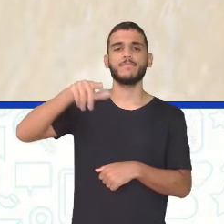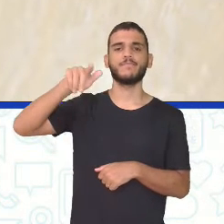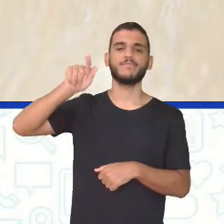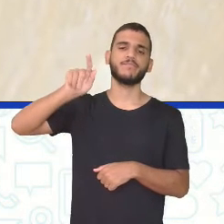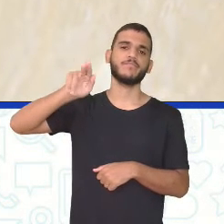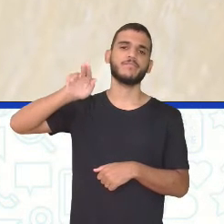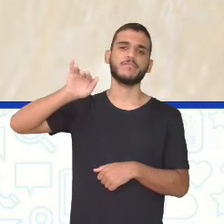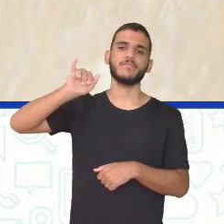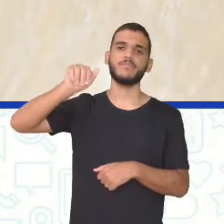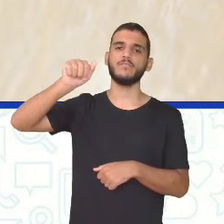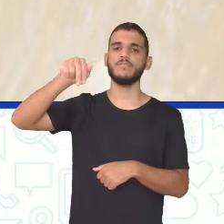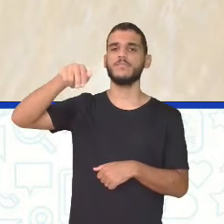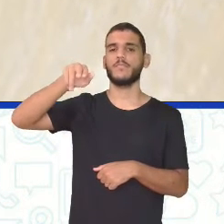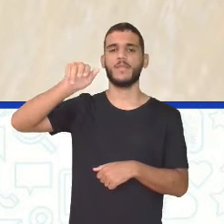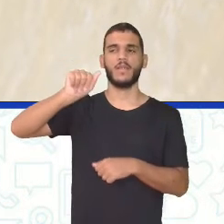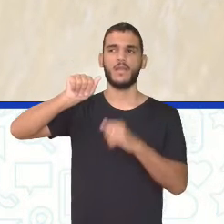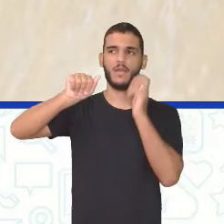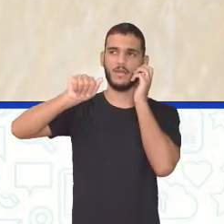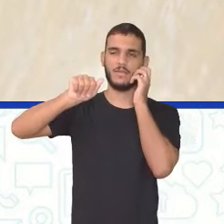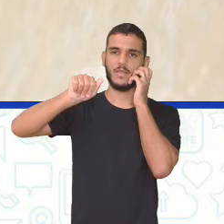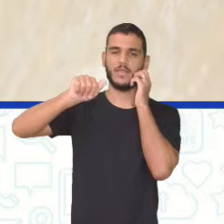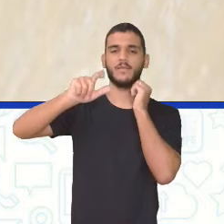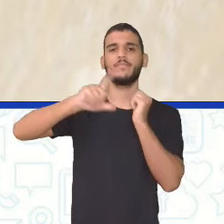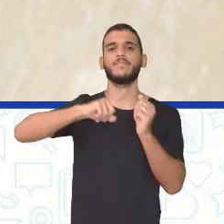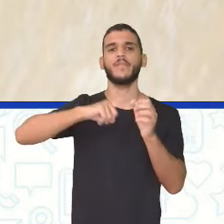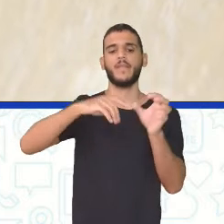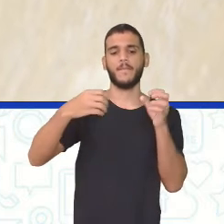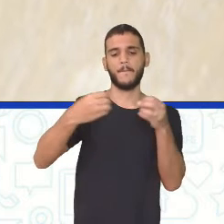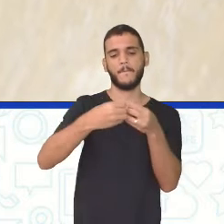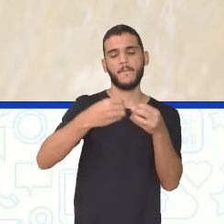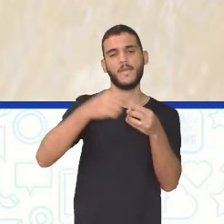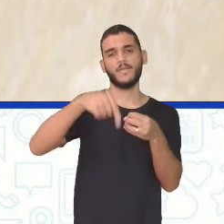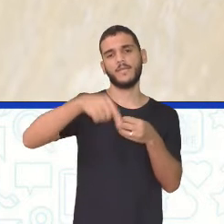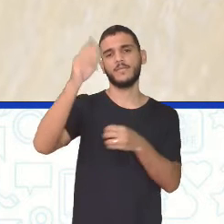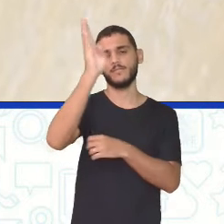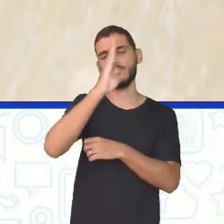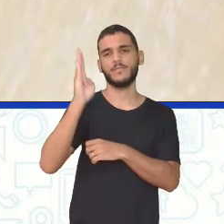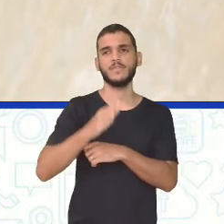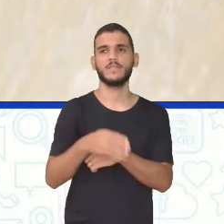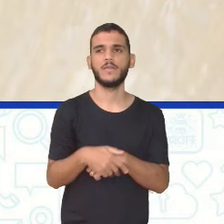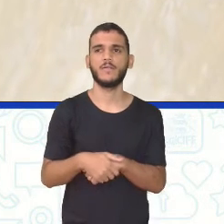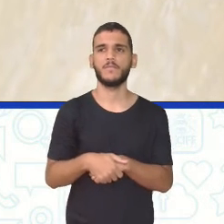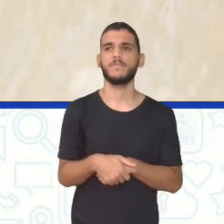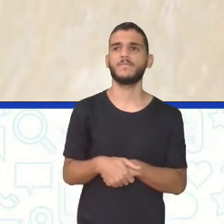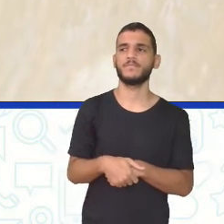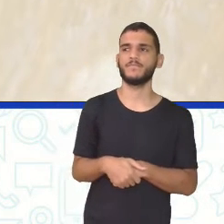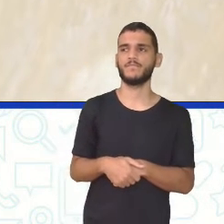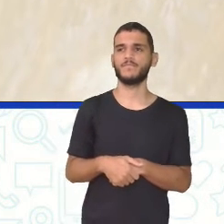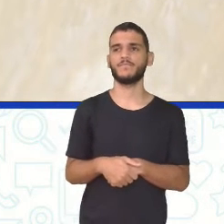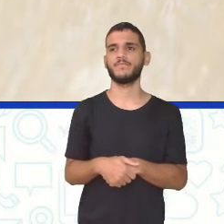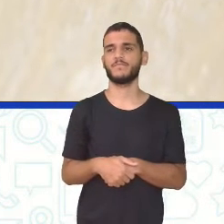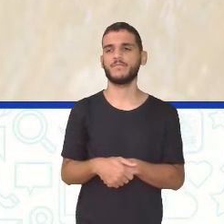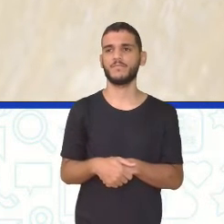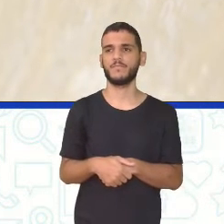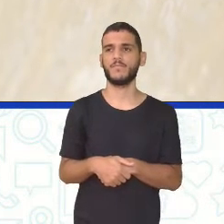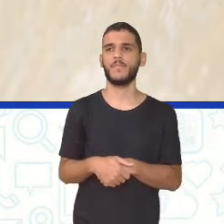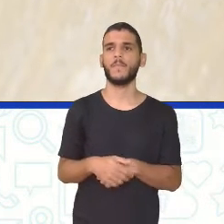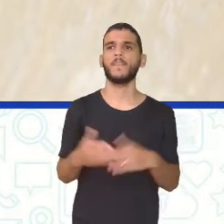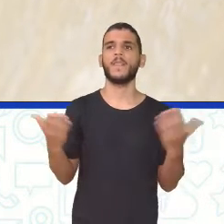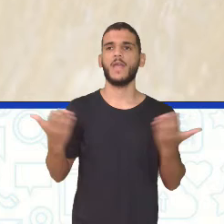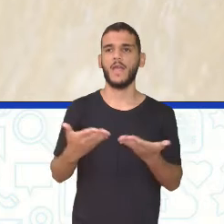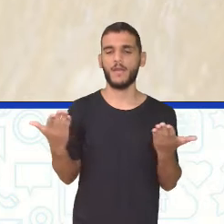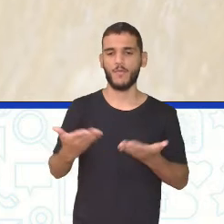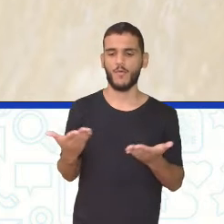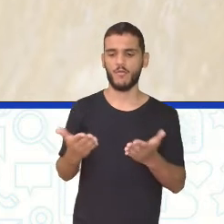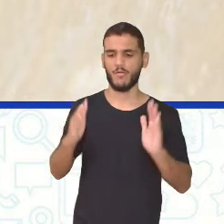Guiana, né, ali ao norte, fazendo fronteira com o Brasil, beleza? Vamos aqui, ó, aprofundando a nossa escala,